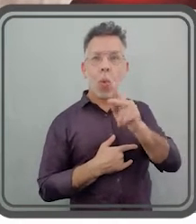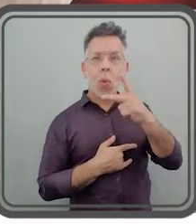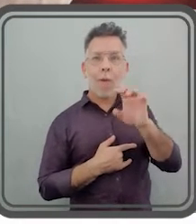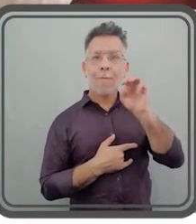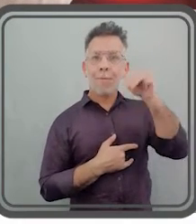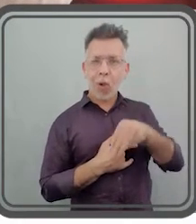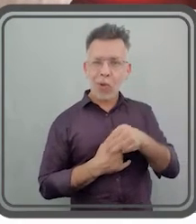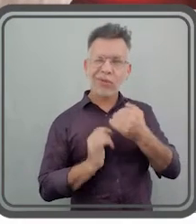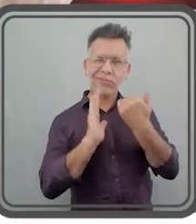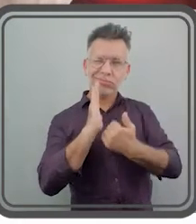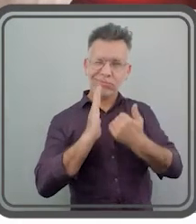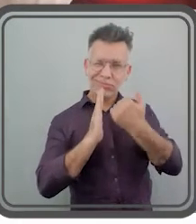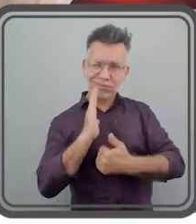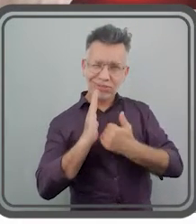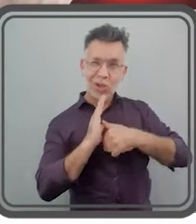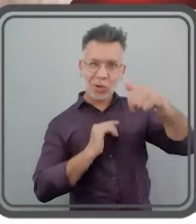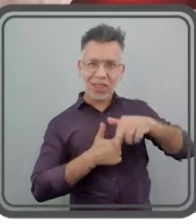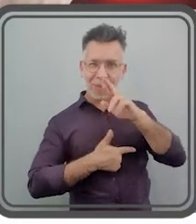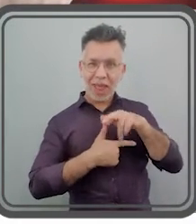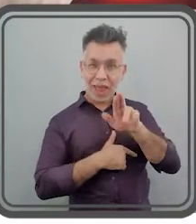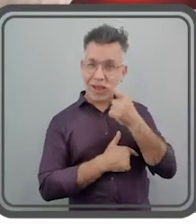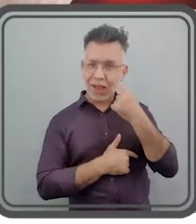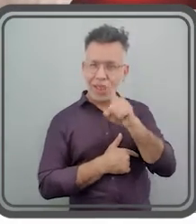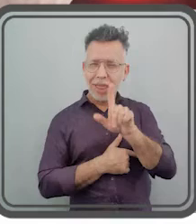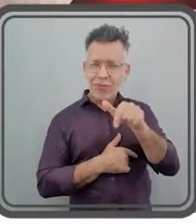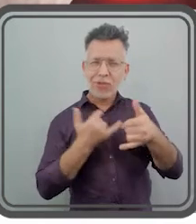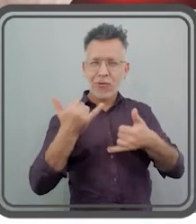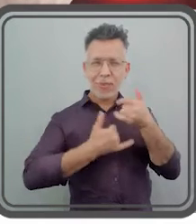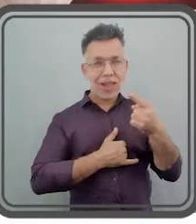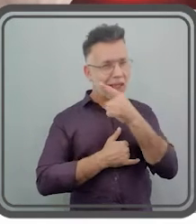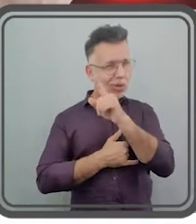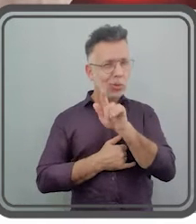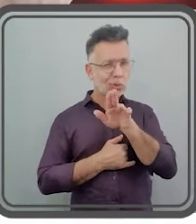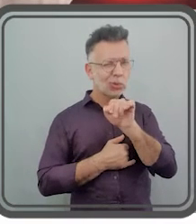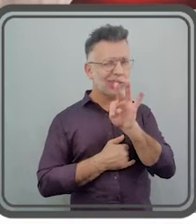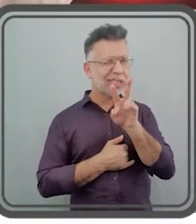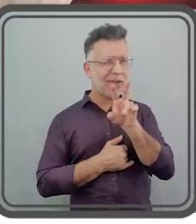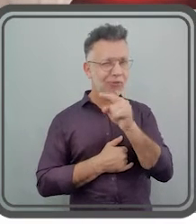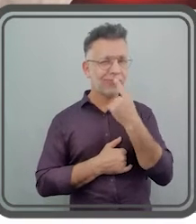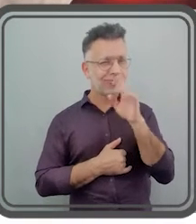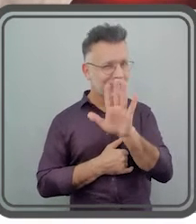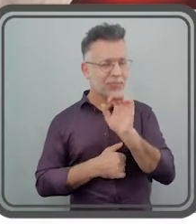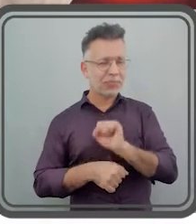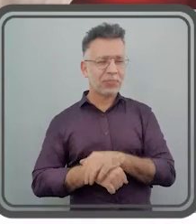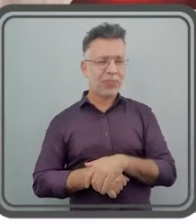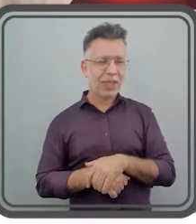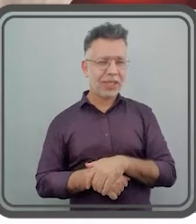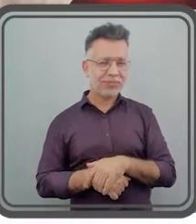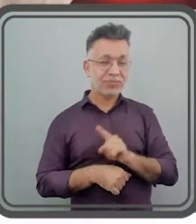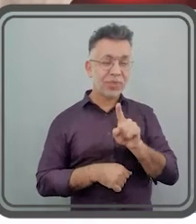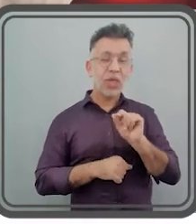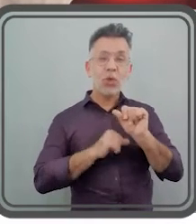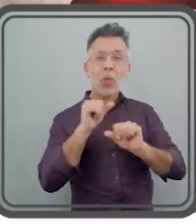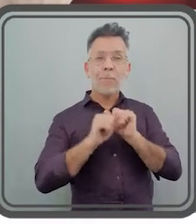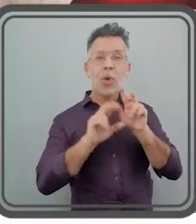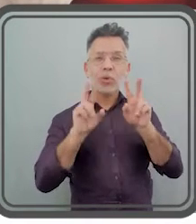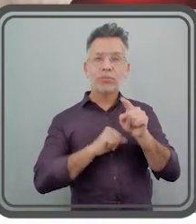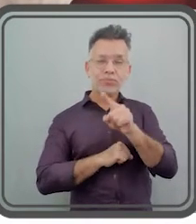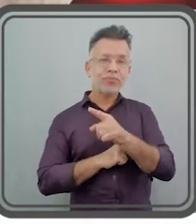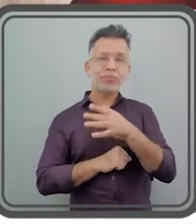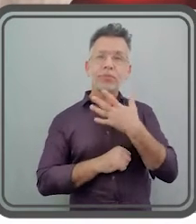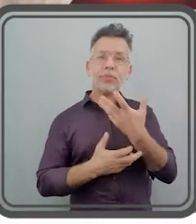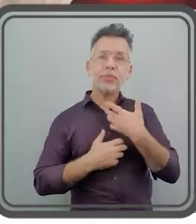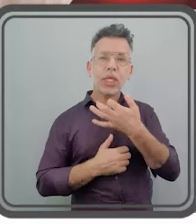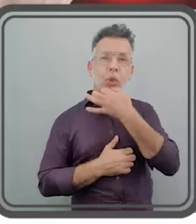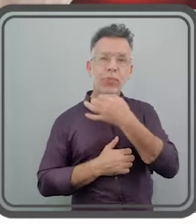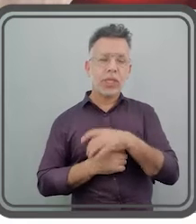não mas só tá pedindo um cupom de desconto aqui depois eu vou brincar com o Gustavo aqui tá pessoal tá bom eu vou dar um pouco tema aqui queria